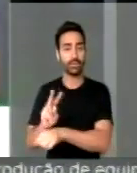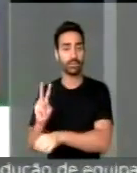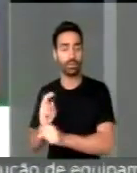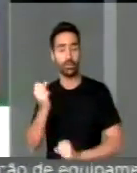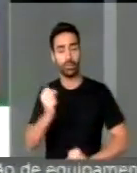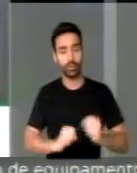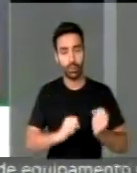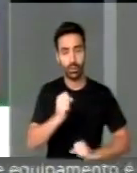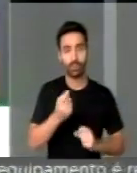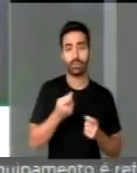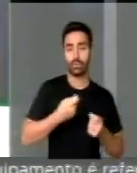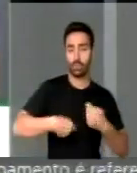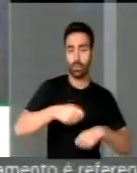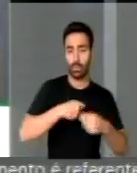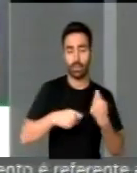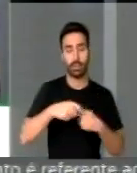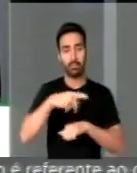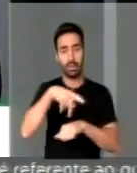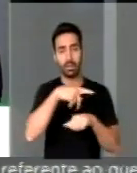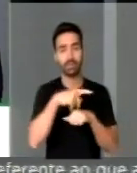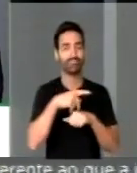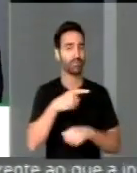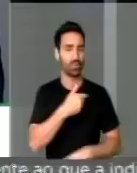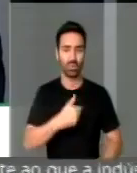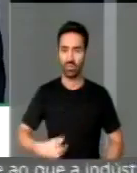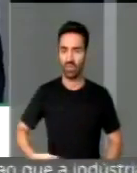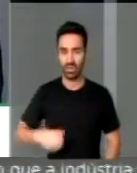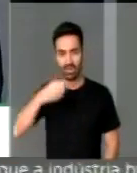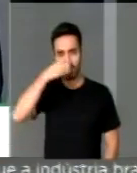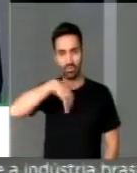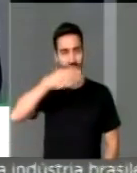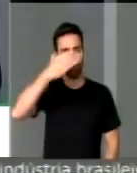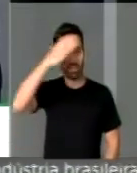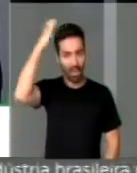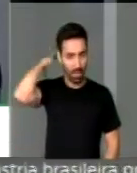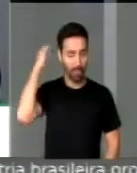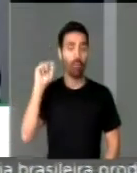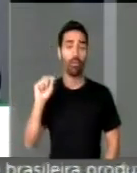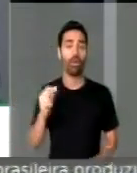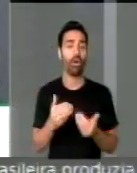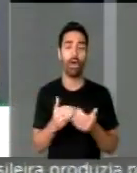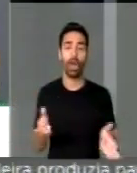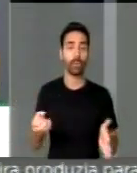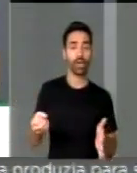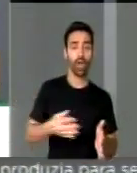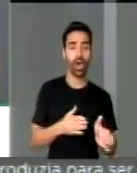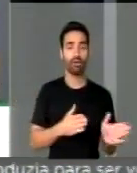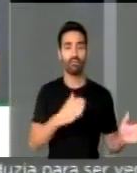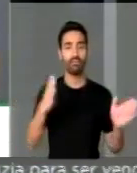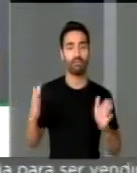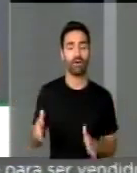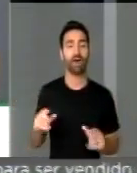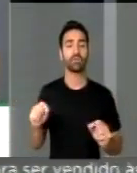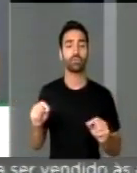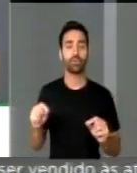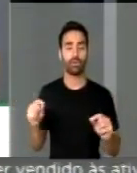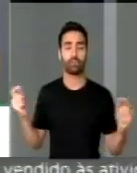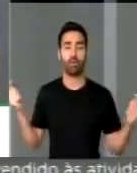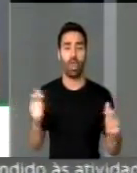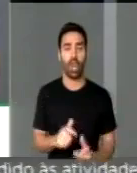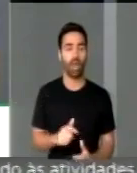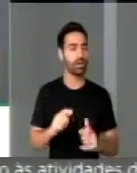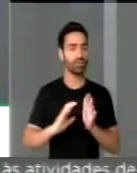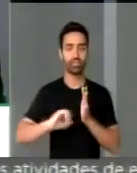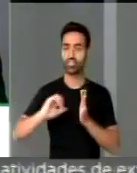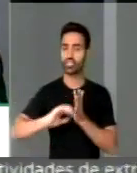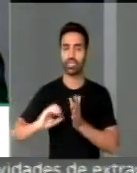indústrias e economias, o governo ilegítimo de Temer abre uma nova fase de desnacionalização